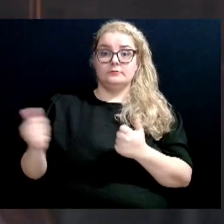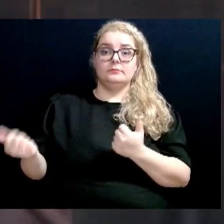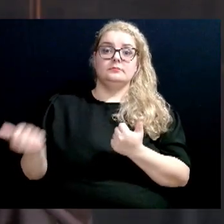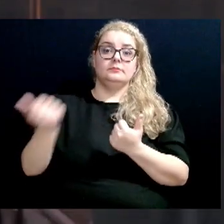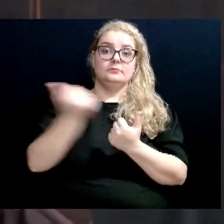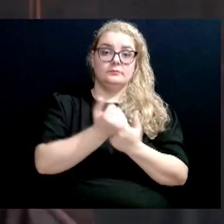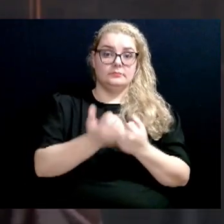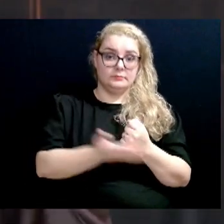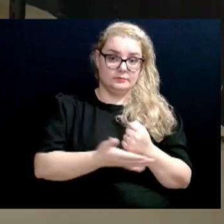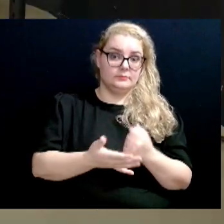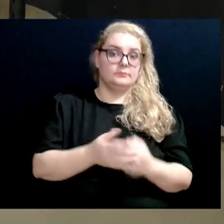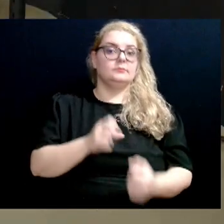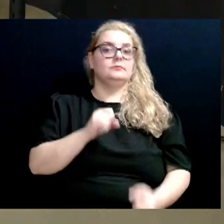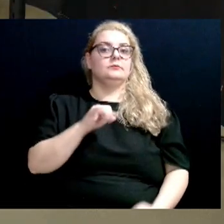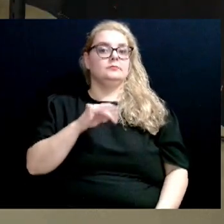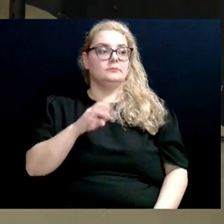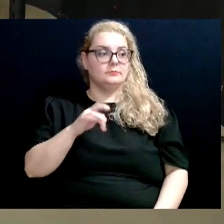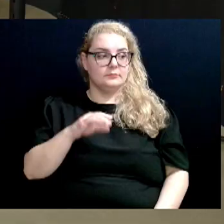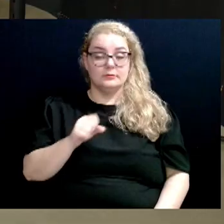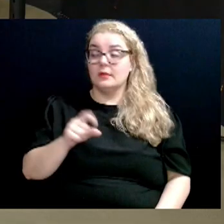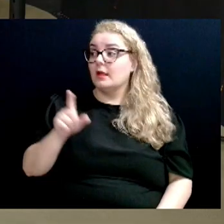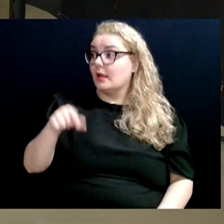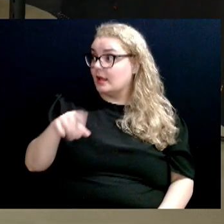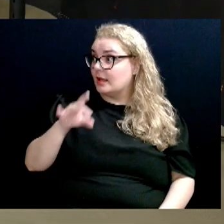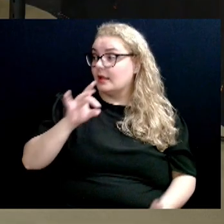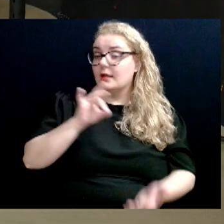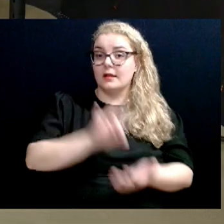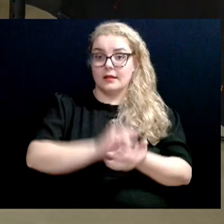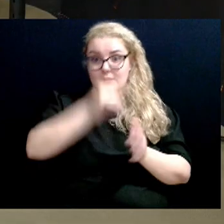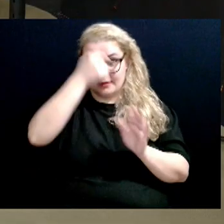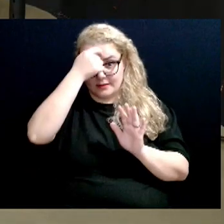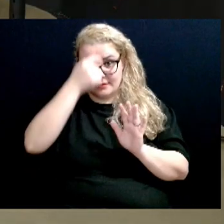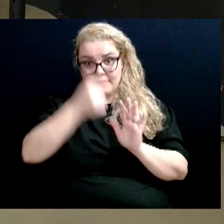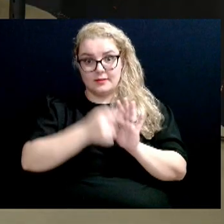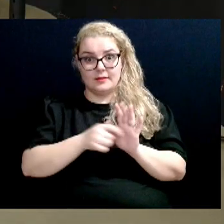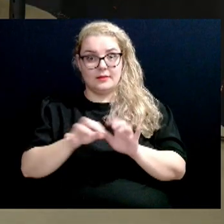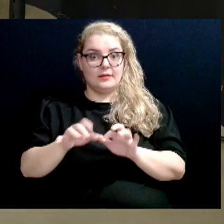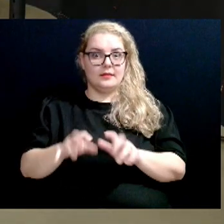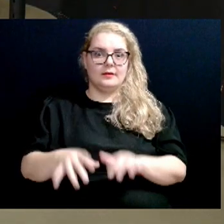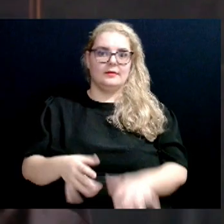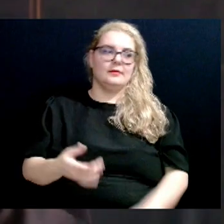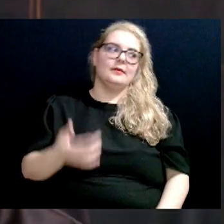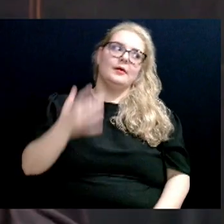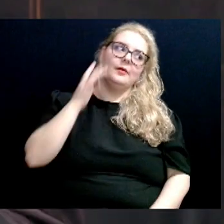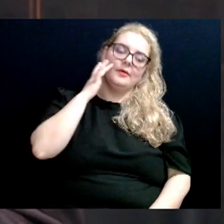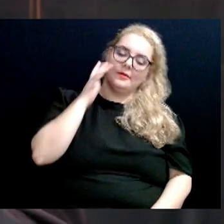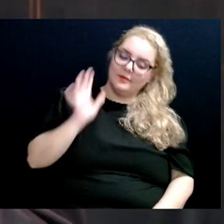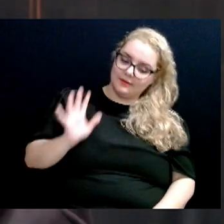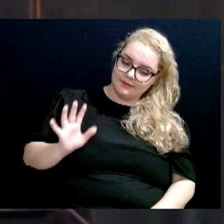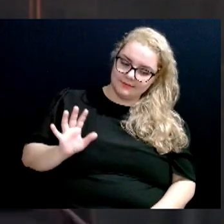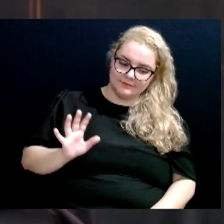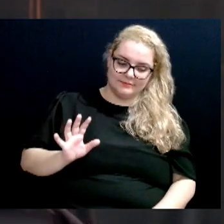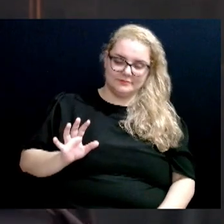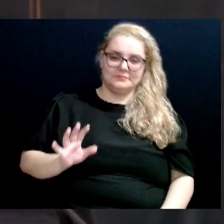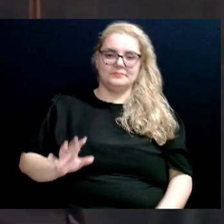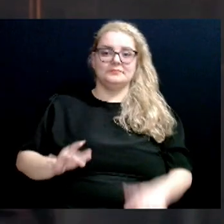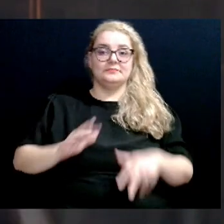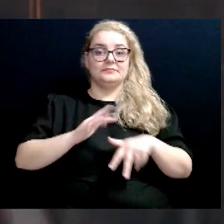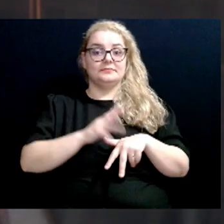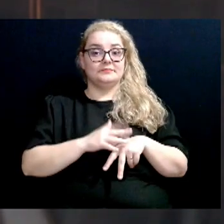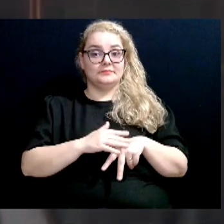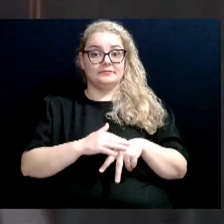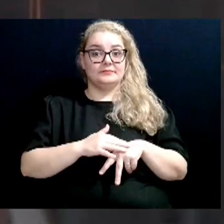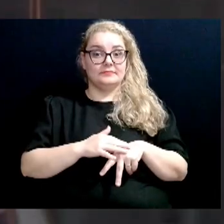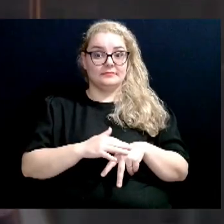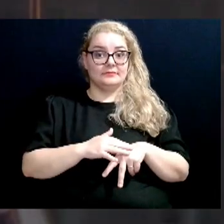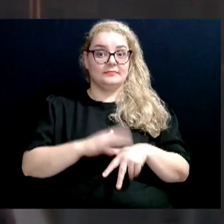sintomas. E foi a inteligência artificial que escreveu, né? Olha, essa paciente, inclusive, eu acho que foi ela mesmo lá,